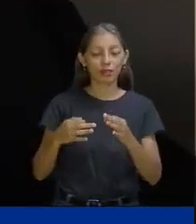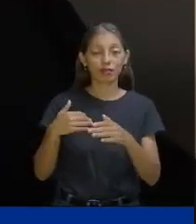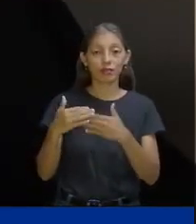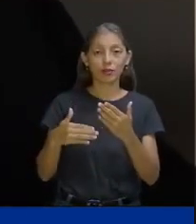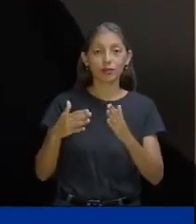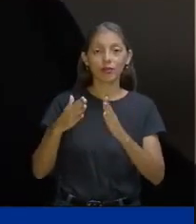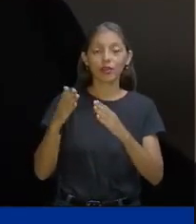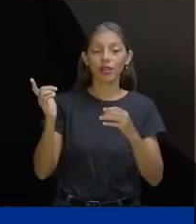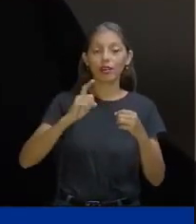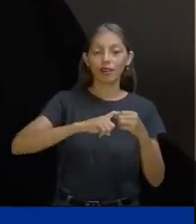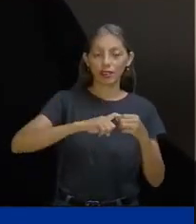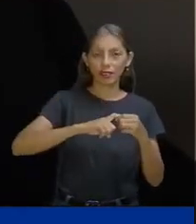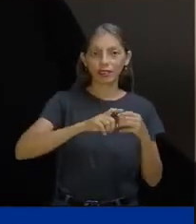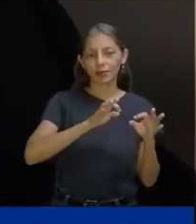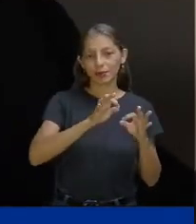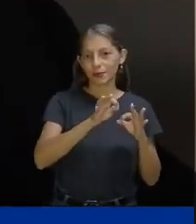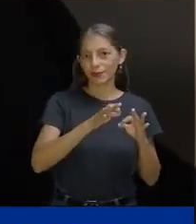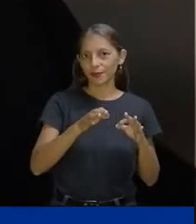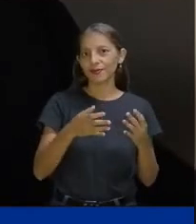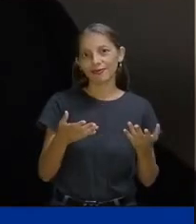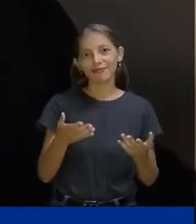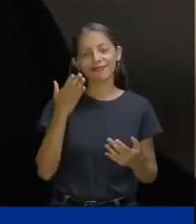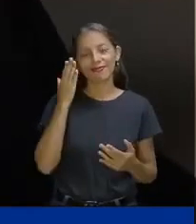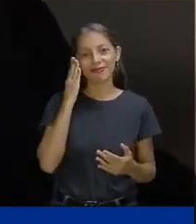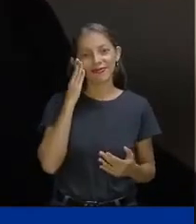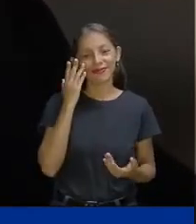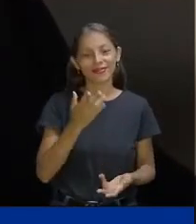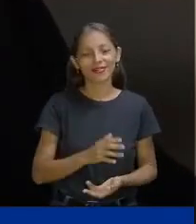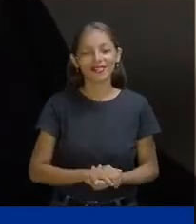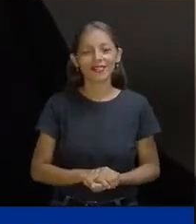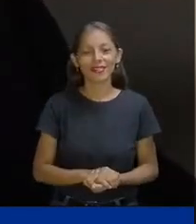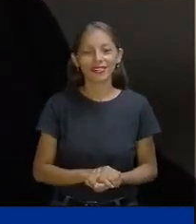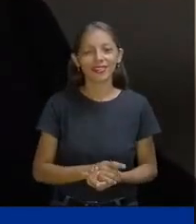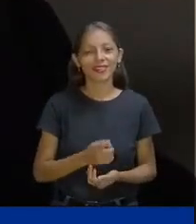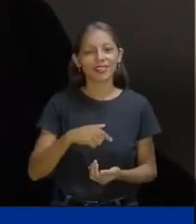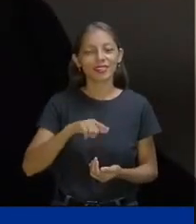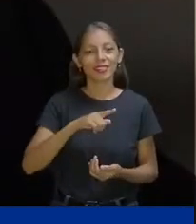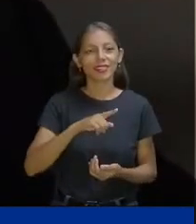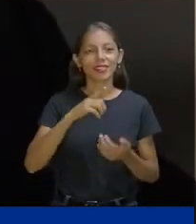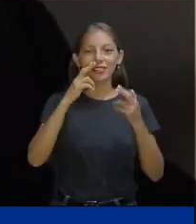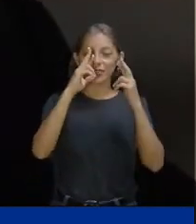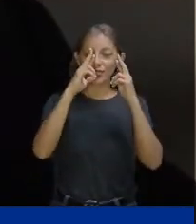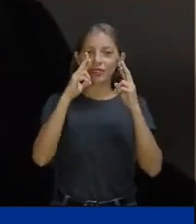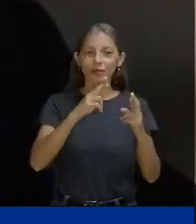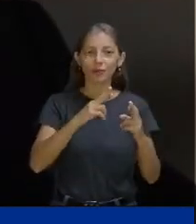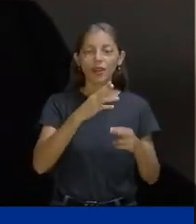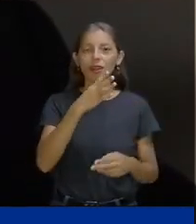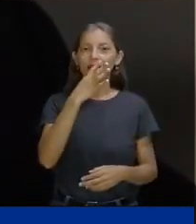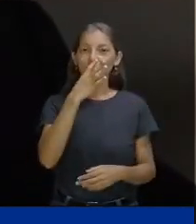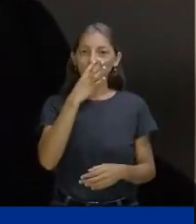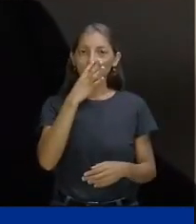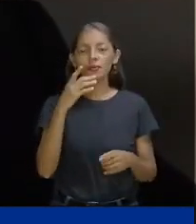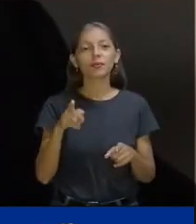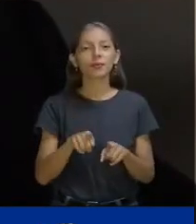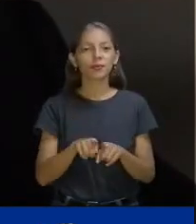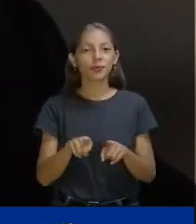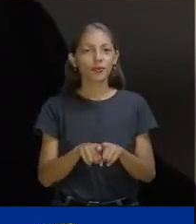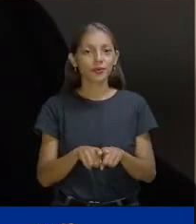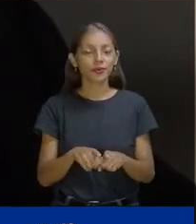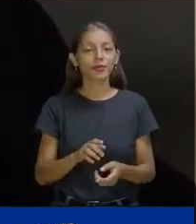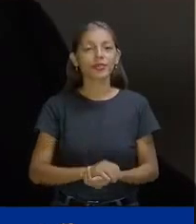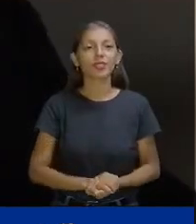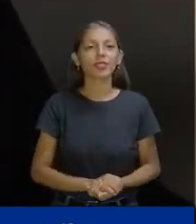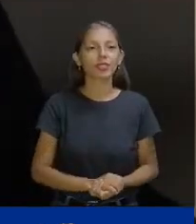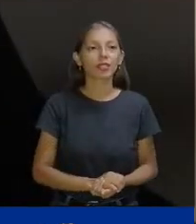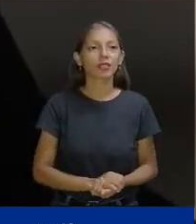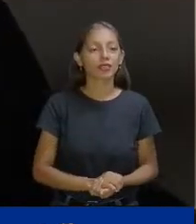comandantes do lar. Então, a todas vocês, realmente, o nosso reconhecimento, o nosso respeito e a nossa admiração. Lembro, então, a